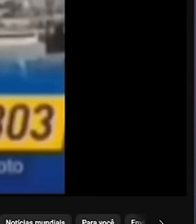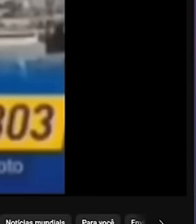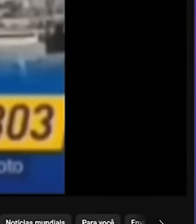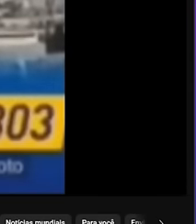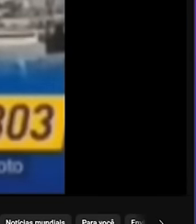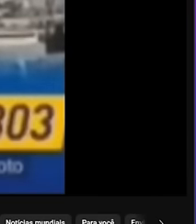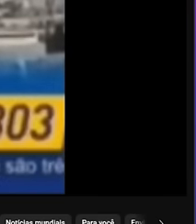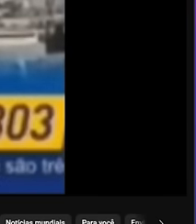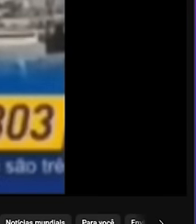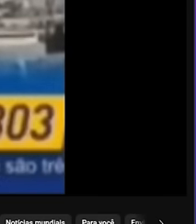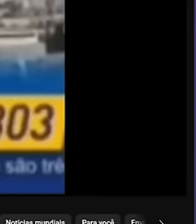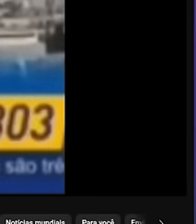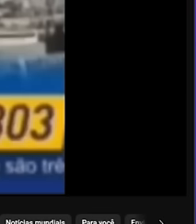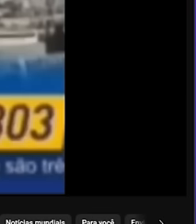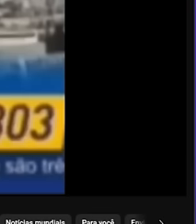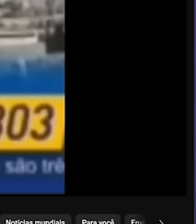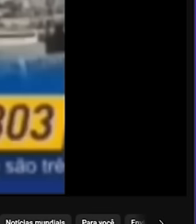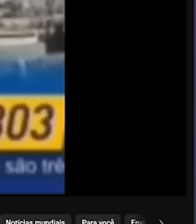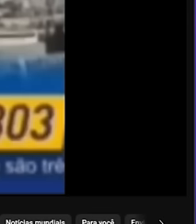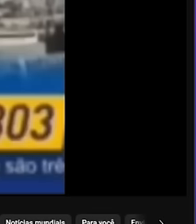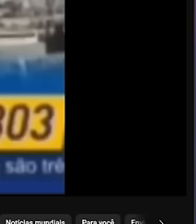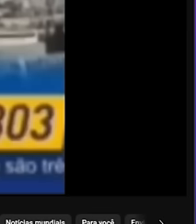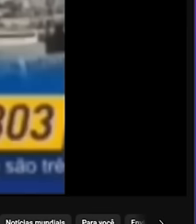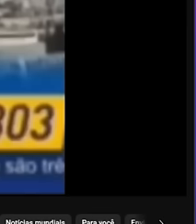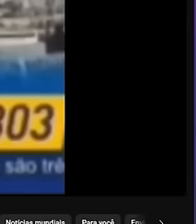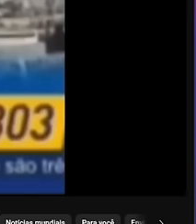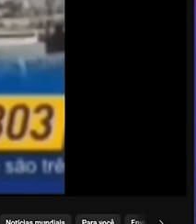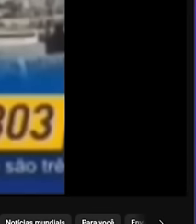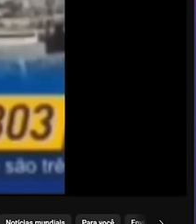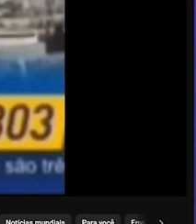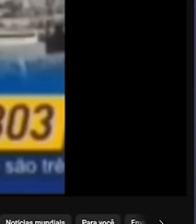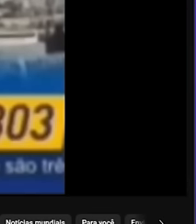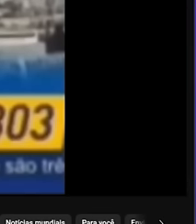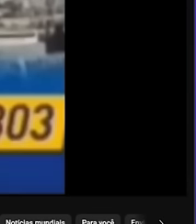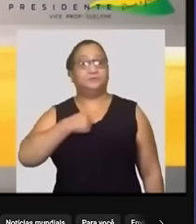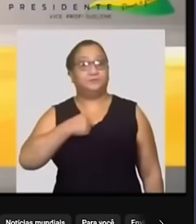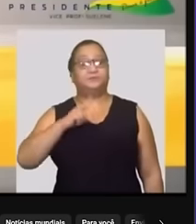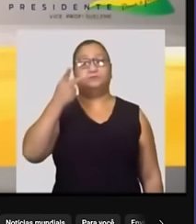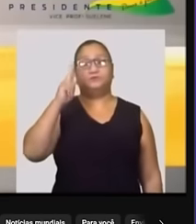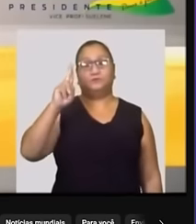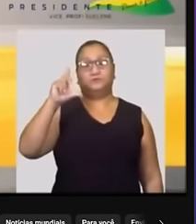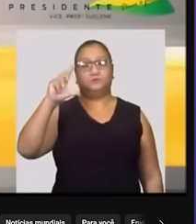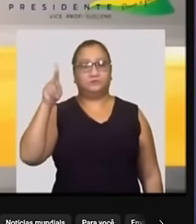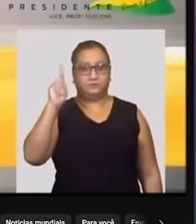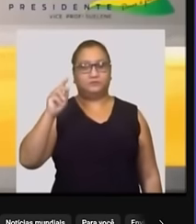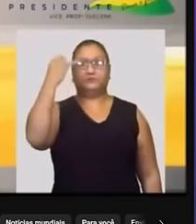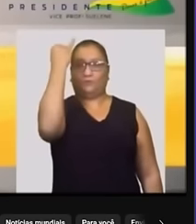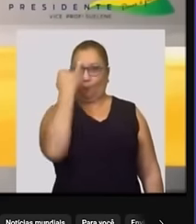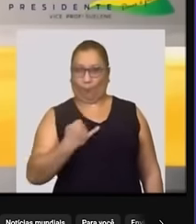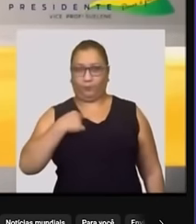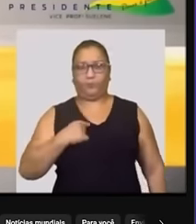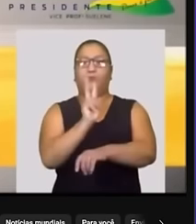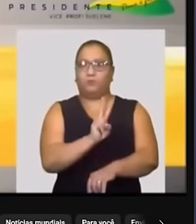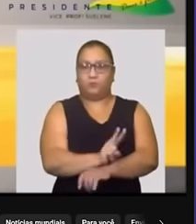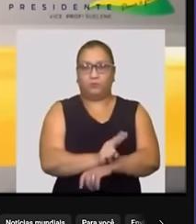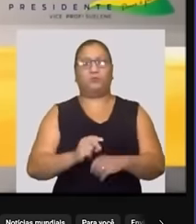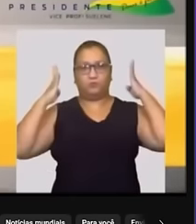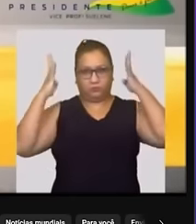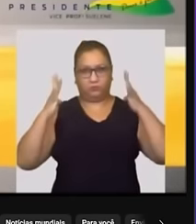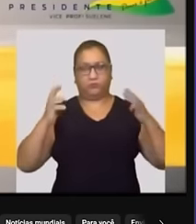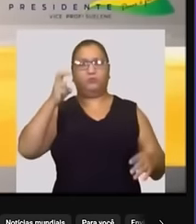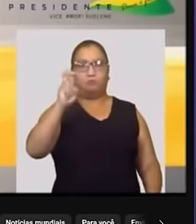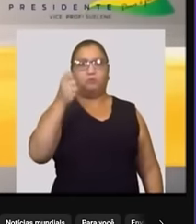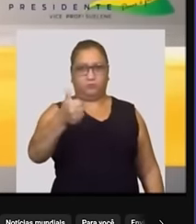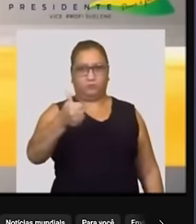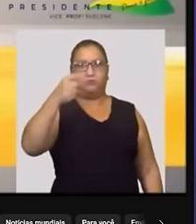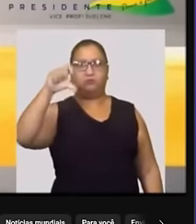me deu o seu voto, que com o seu e o meu e o da minha irmã, já são 3. Sou o Hulk Magrelo, luto pela educação e cultura e PVA livre